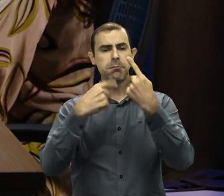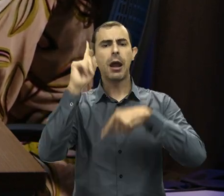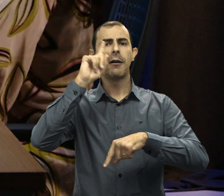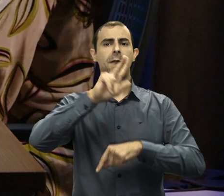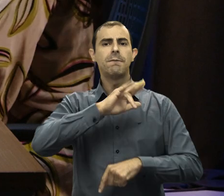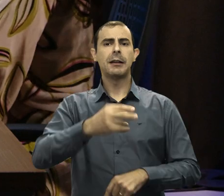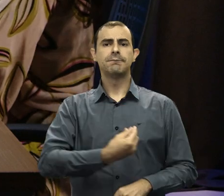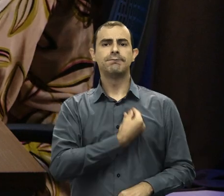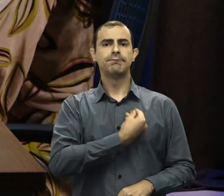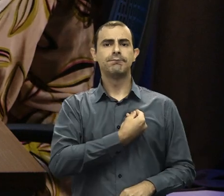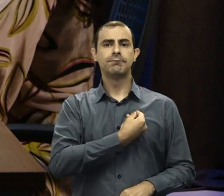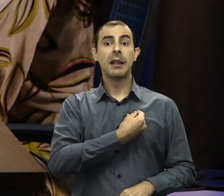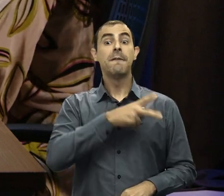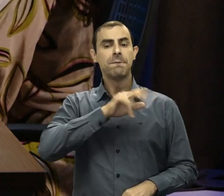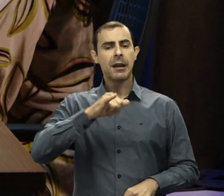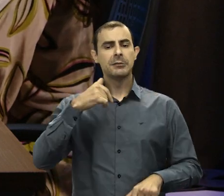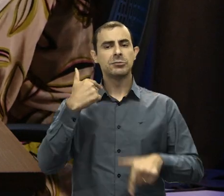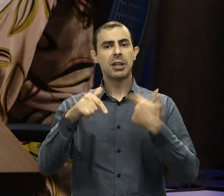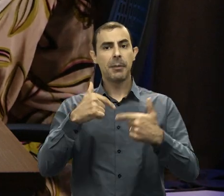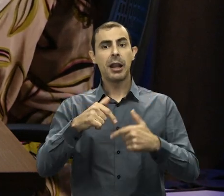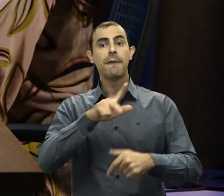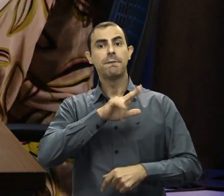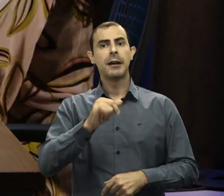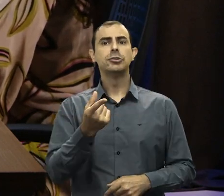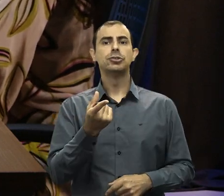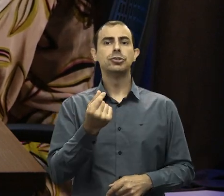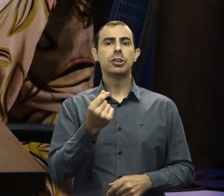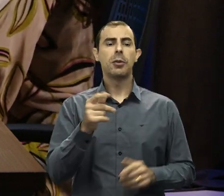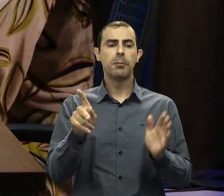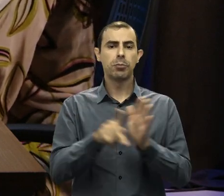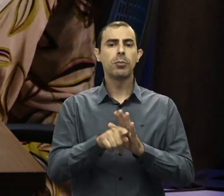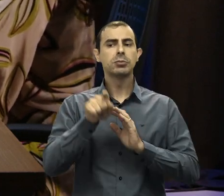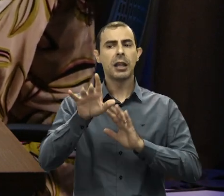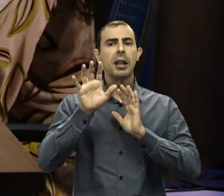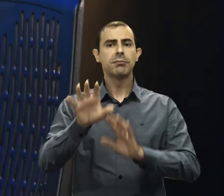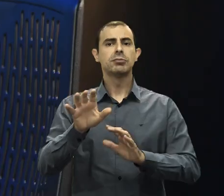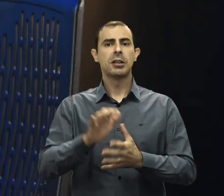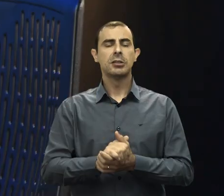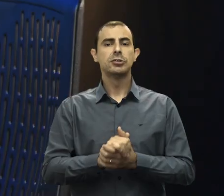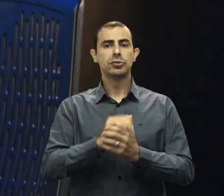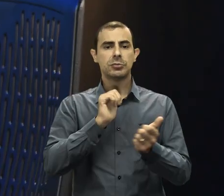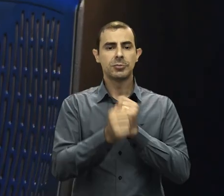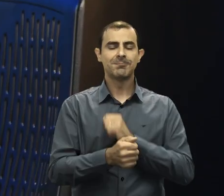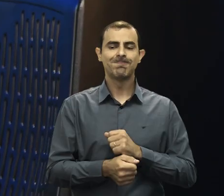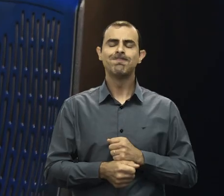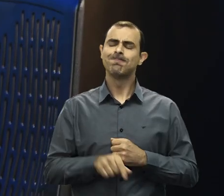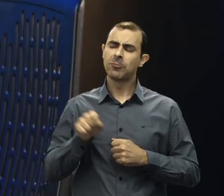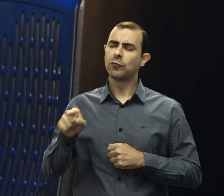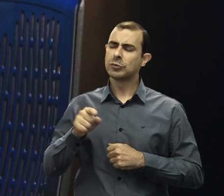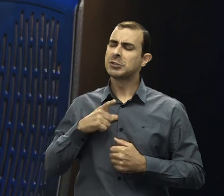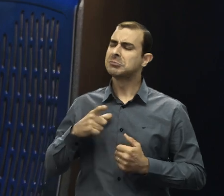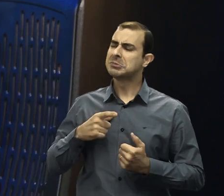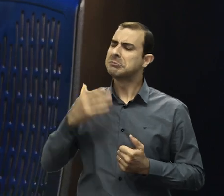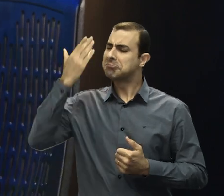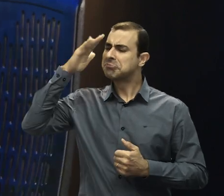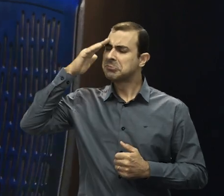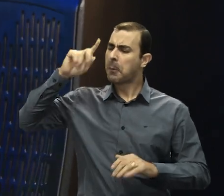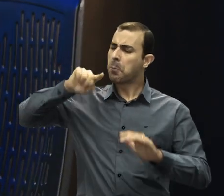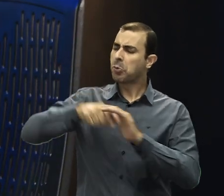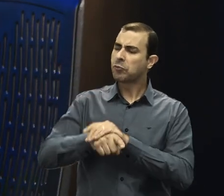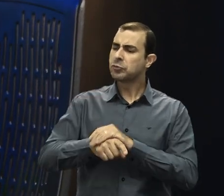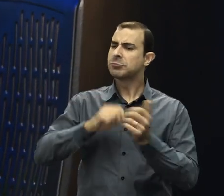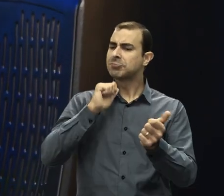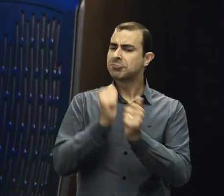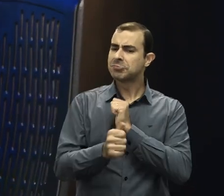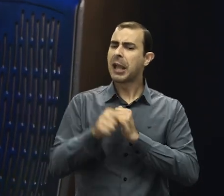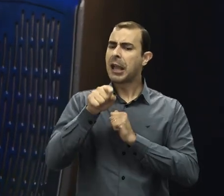ter a vida mudada, que vão, inclusive, ganhar dinheiro através do seu dom no esporte. É que você tem esse entendimento mesmo do esporte ali na prática,